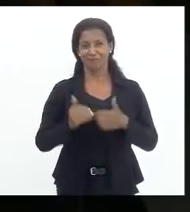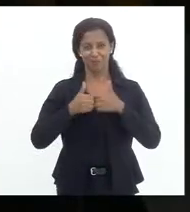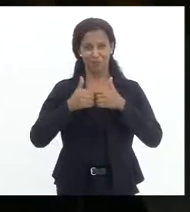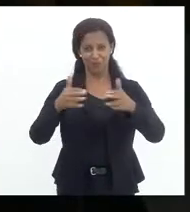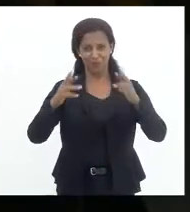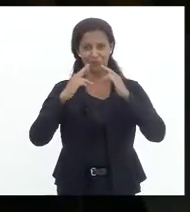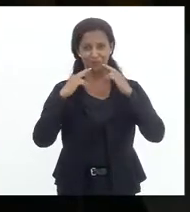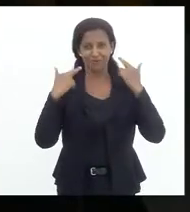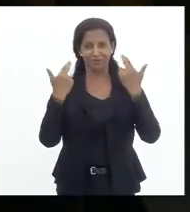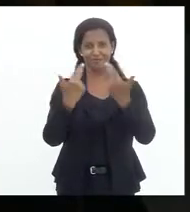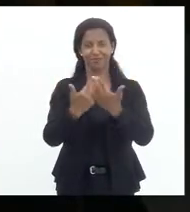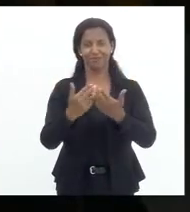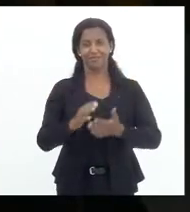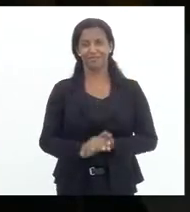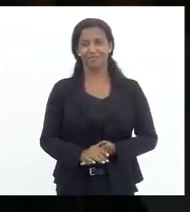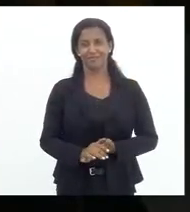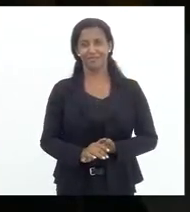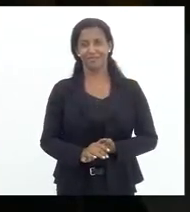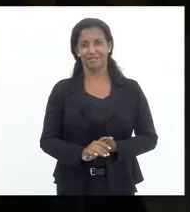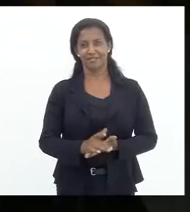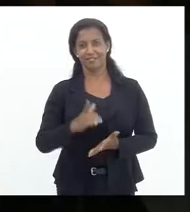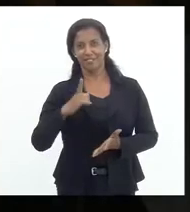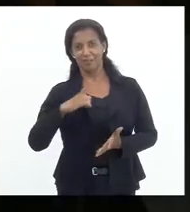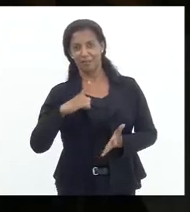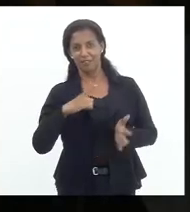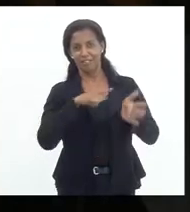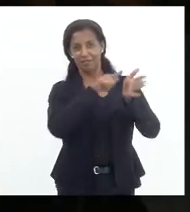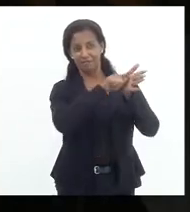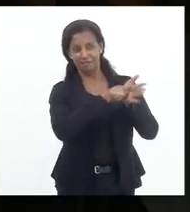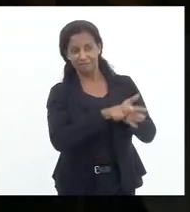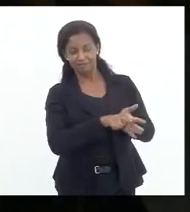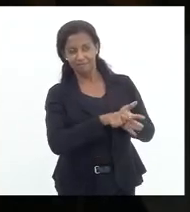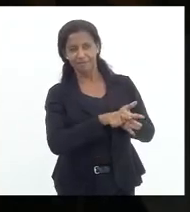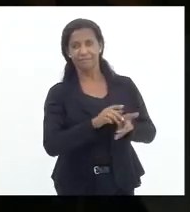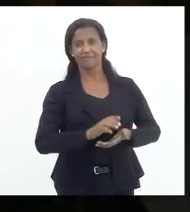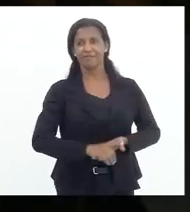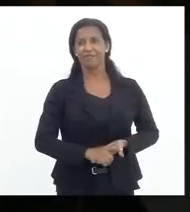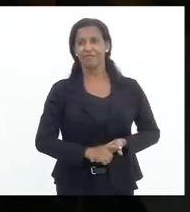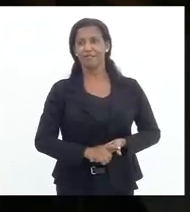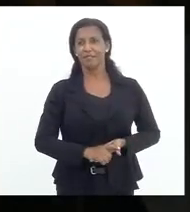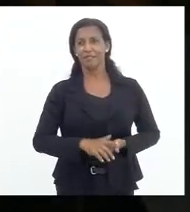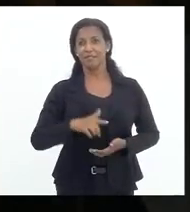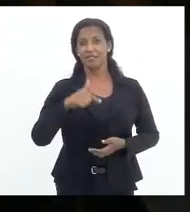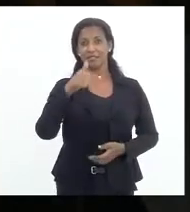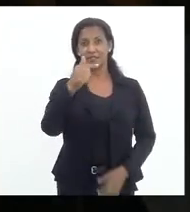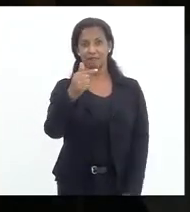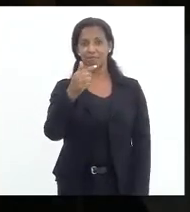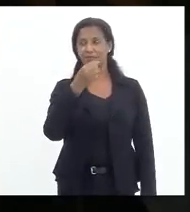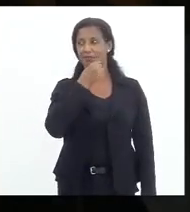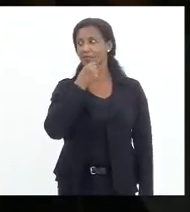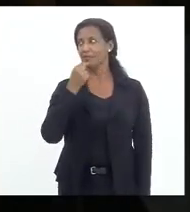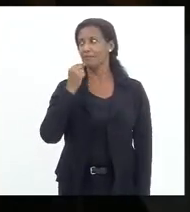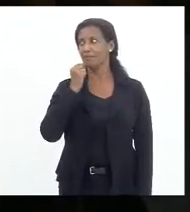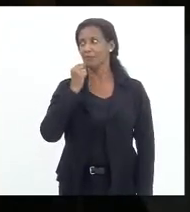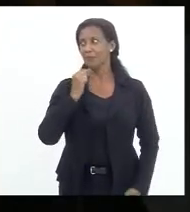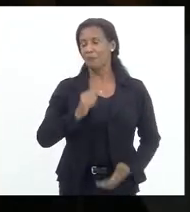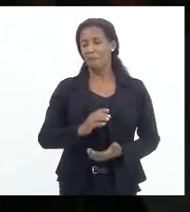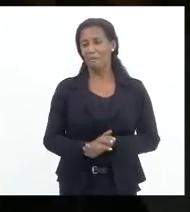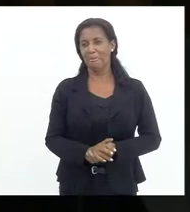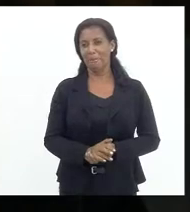ao feito as nossas observações sobre os Sete de Setembro